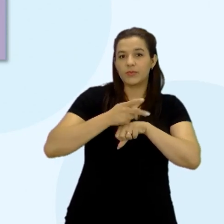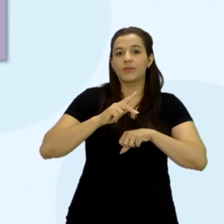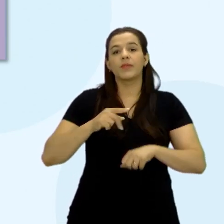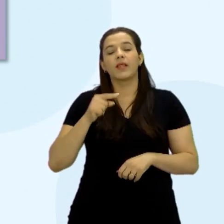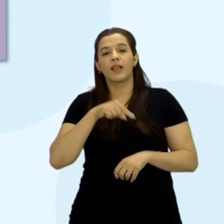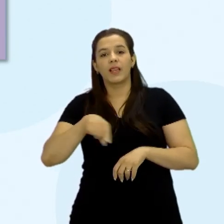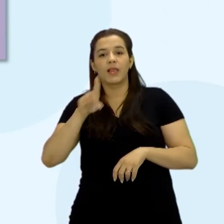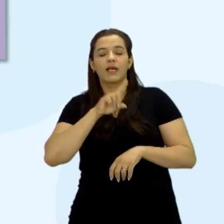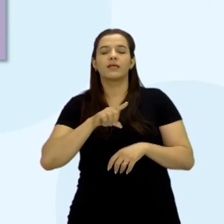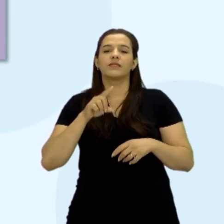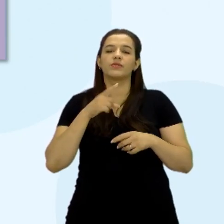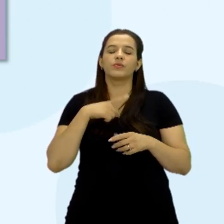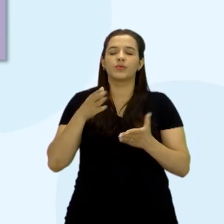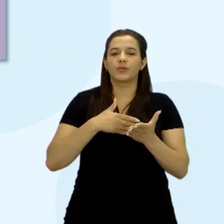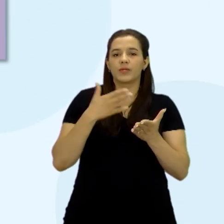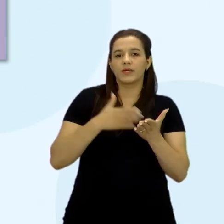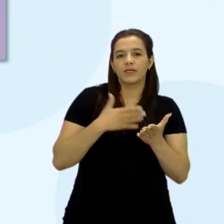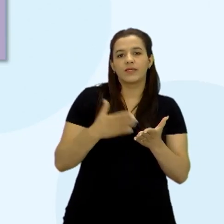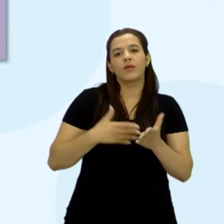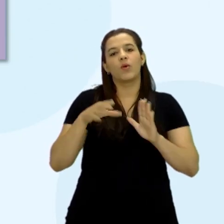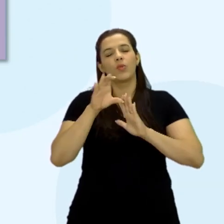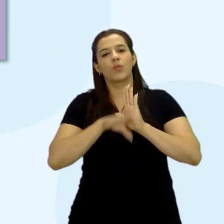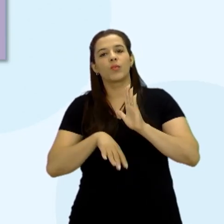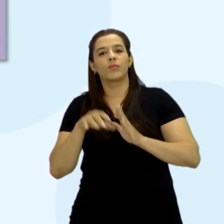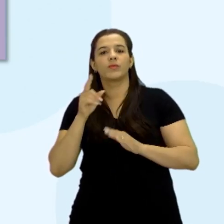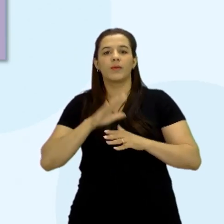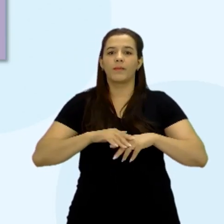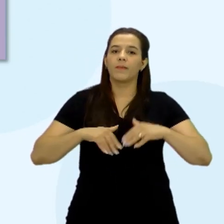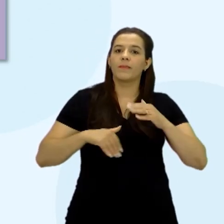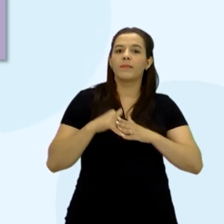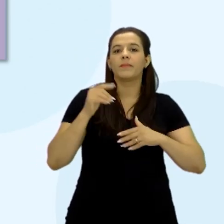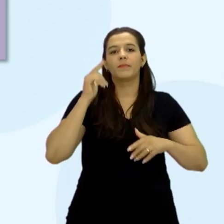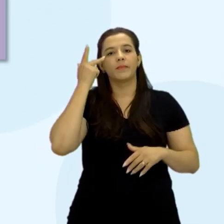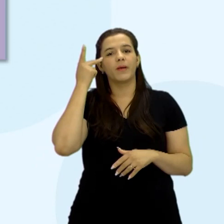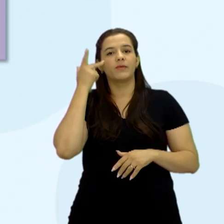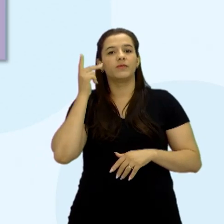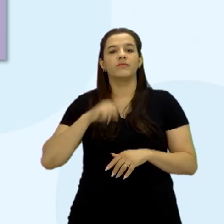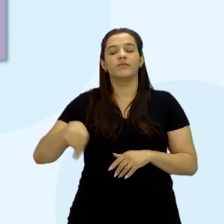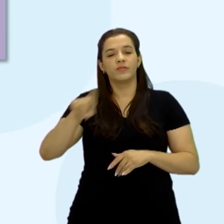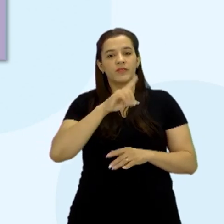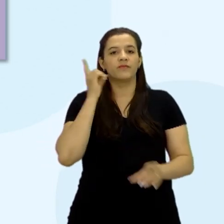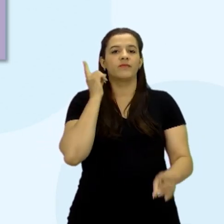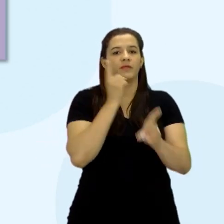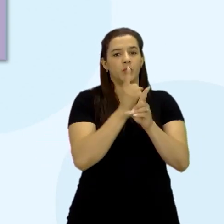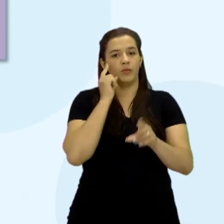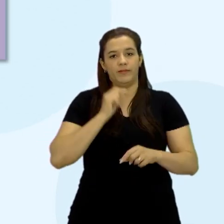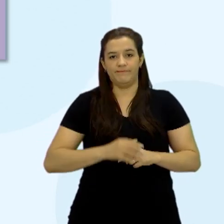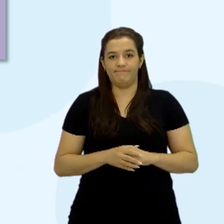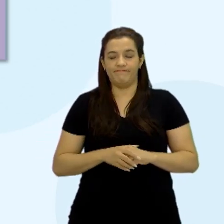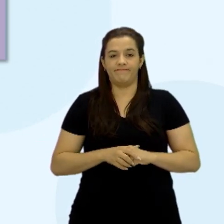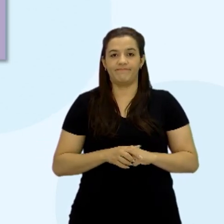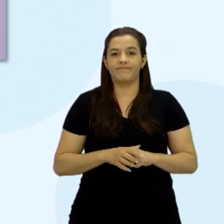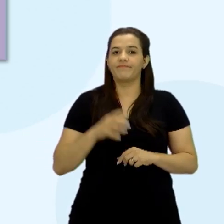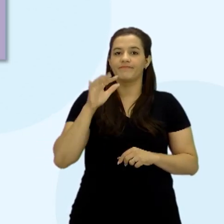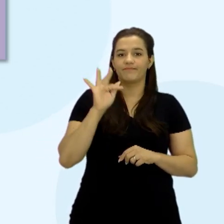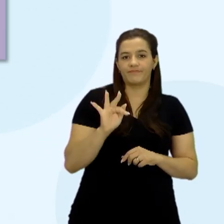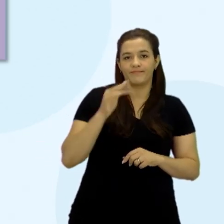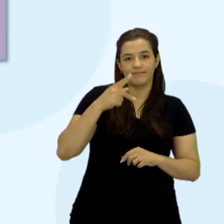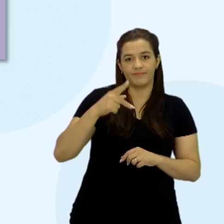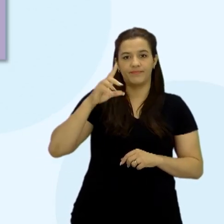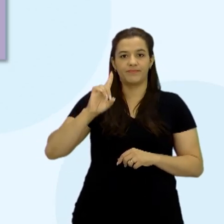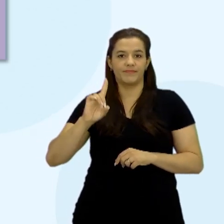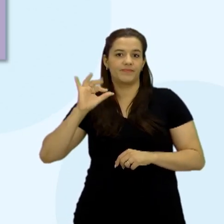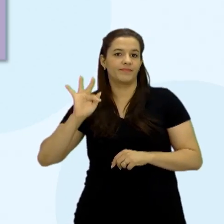do Saber, né? Você vai achar também, ou então no Currículo em Ação. Currículo, né? Paulista. É, exatamente. Você vai achar lá esse materialzinho em PDF também,